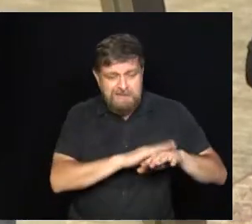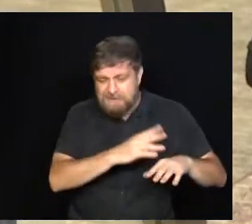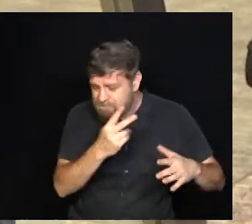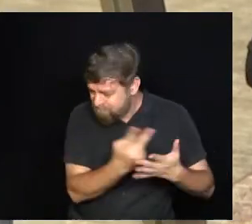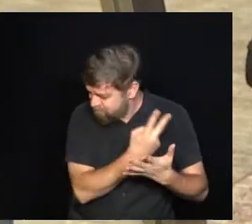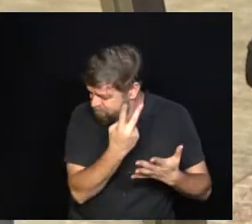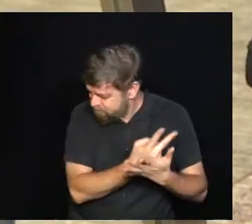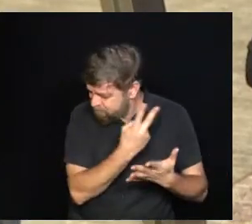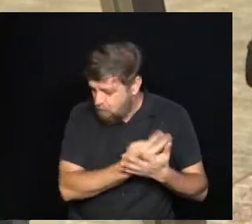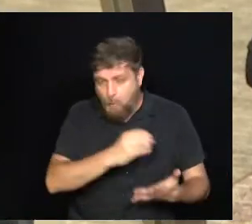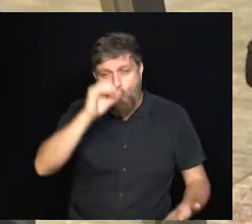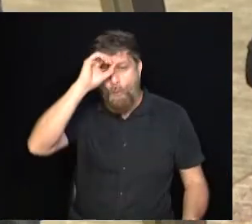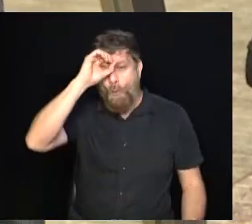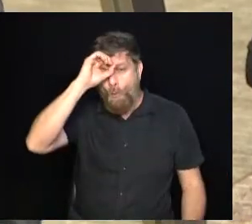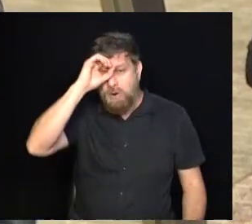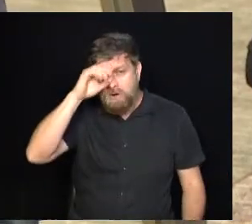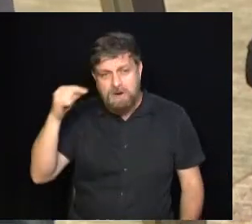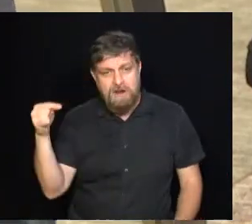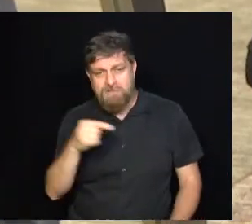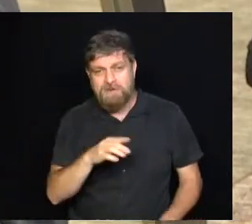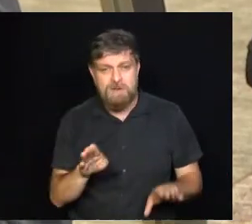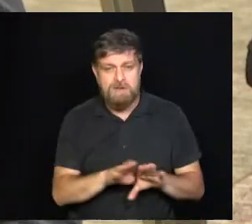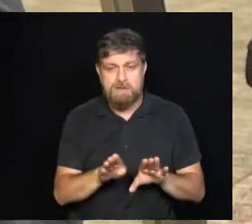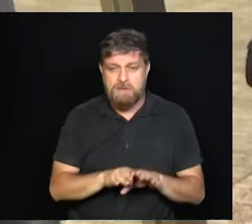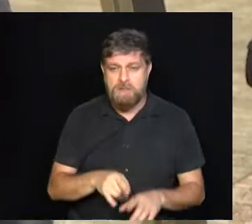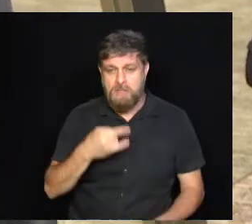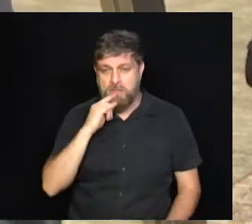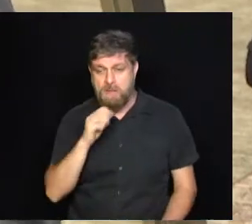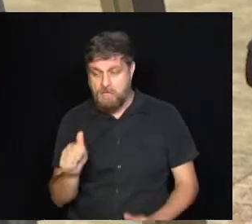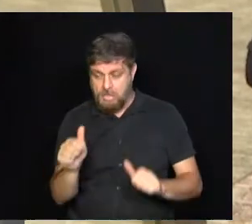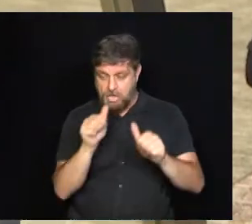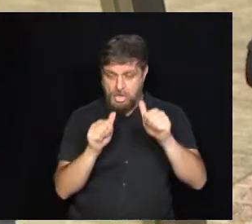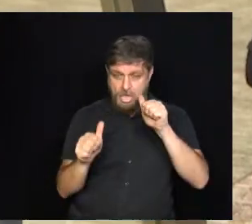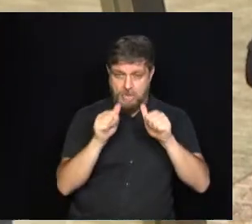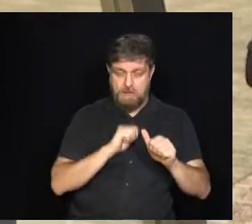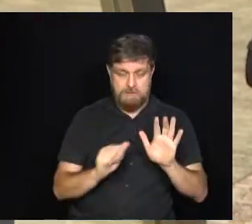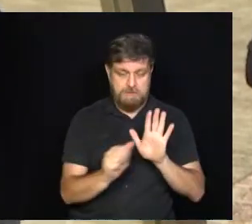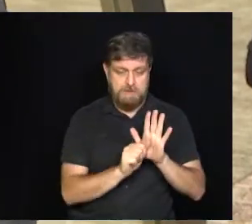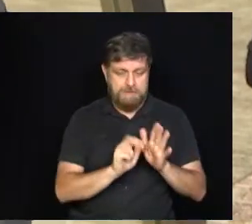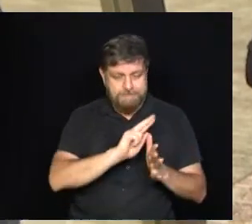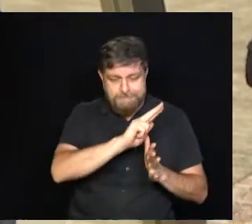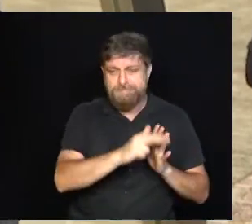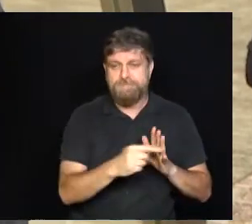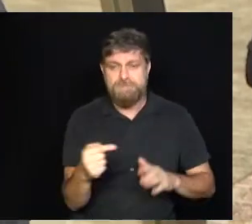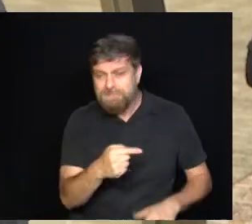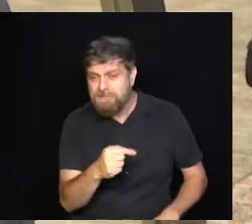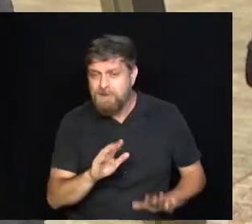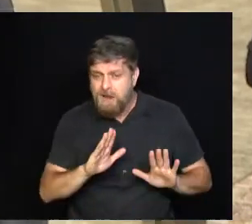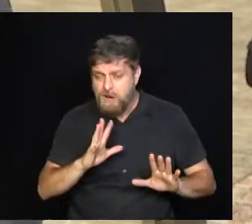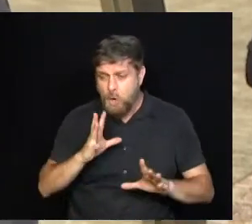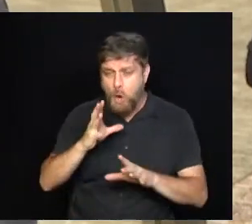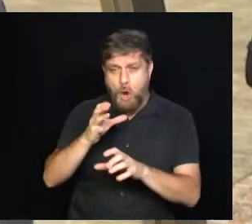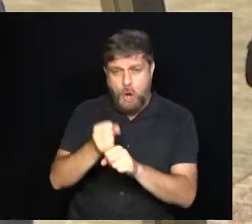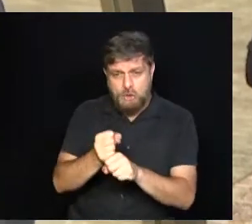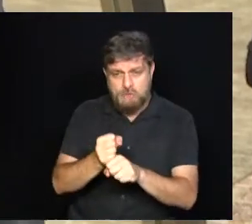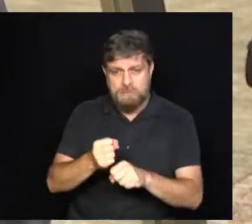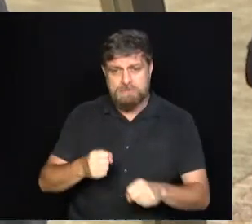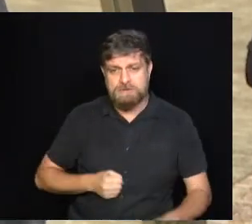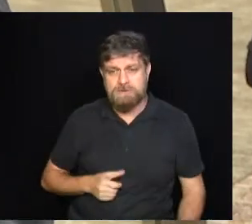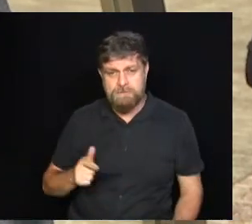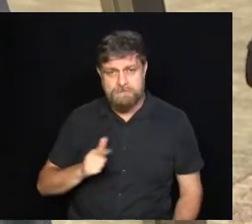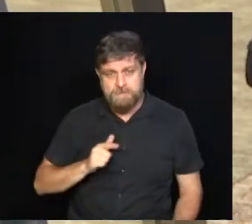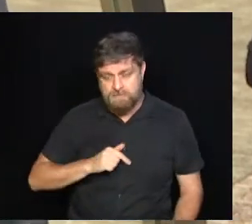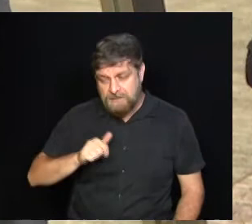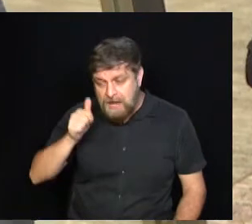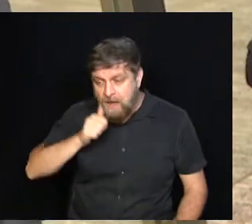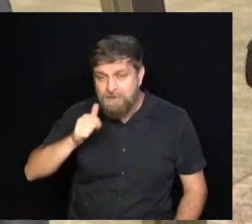vezes, às vezes até por efeito de substâncias ou outras coisas, mas tudo isso deve ser colocado à disposição